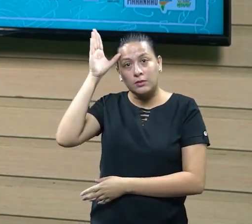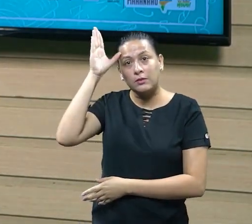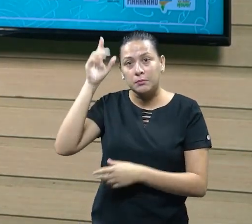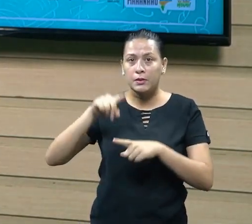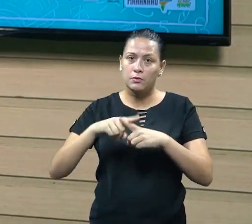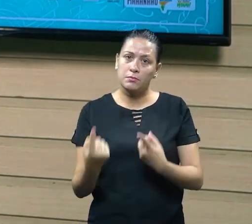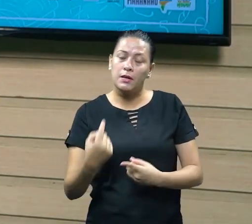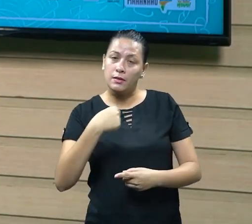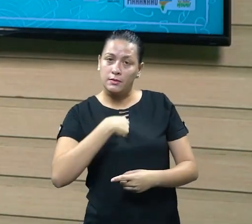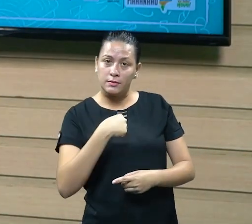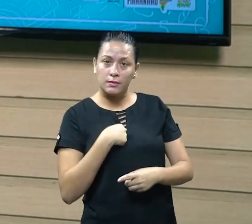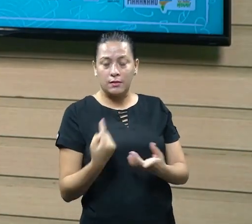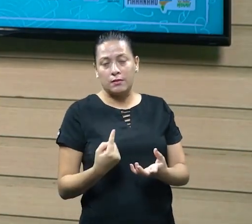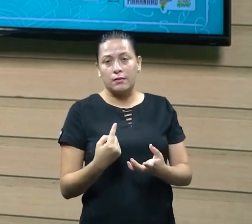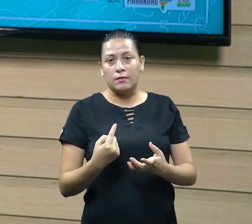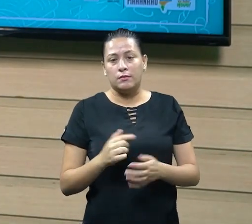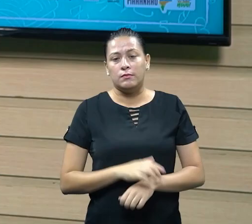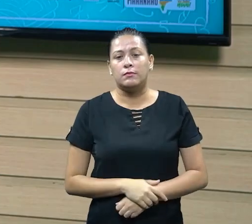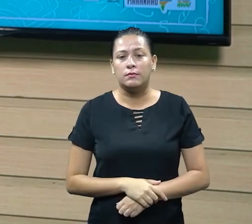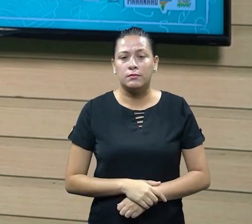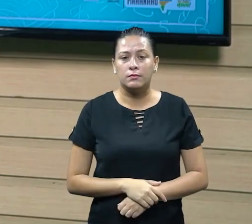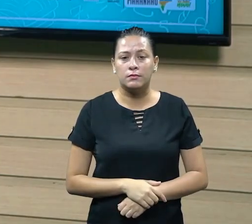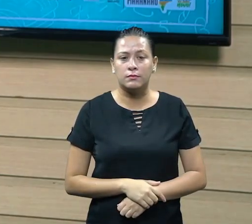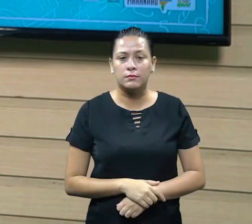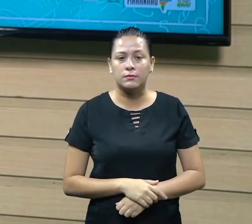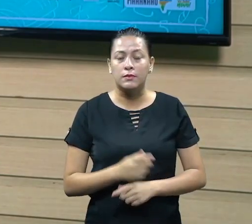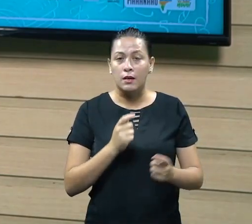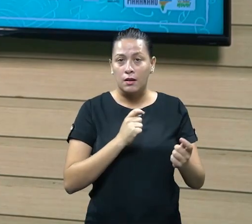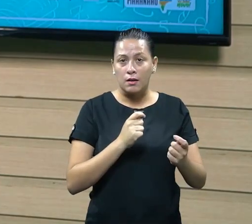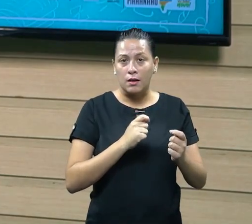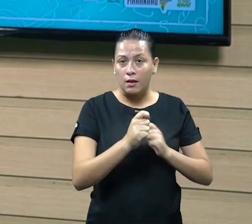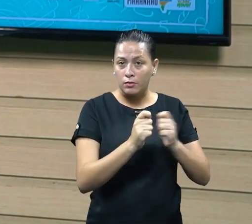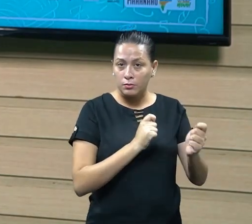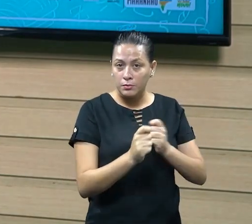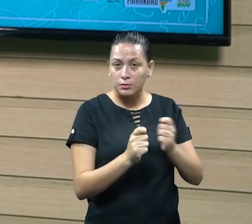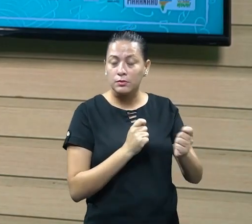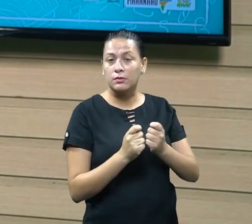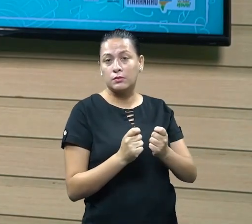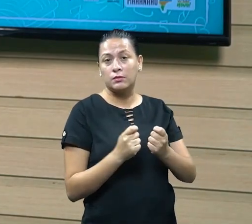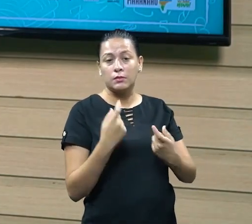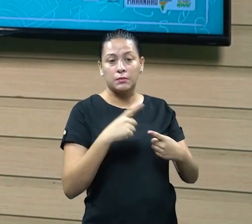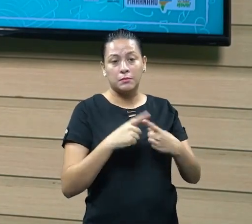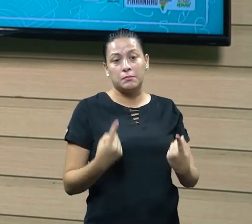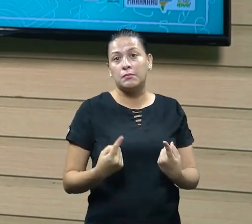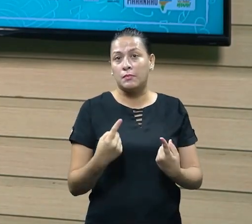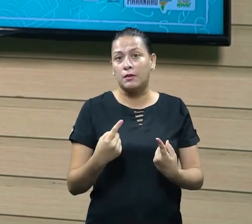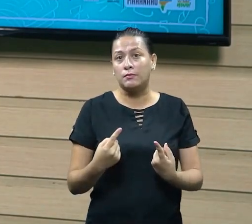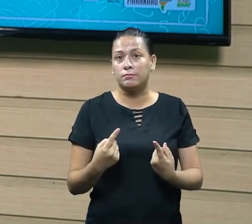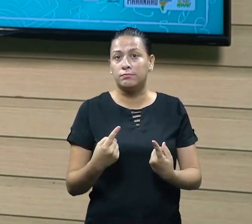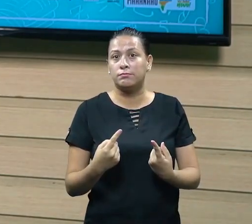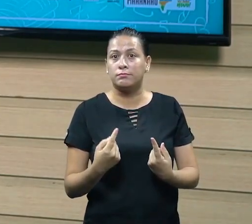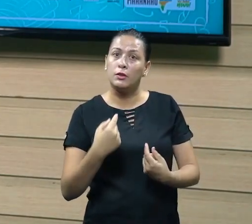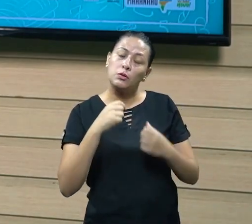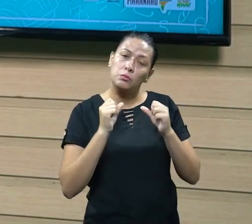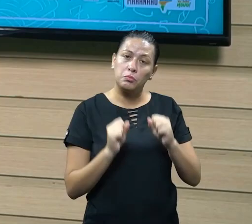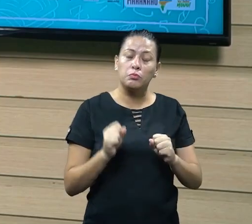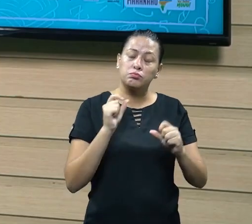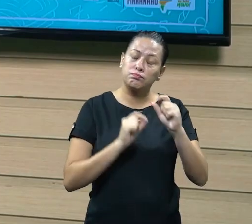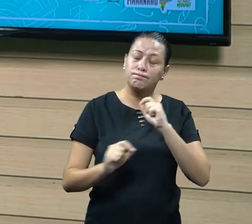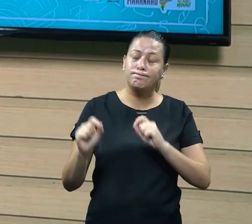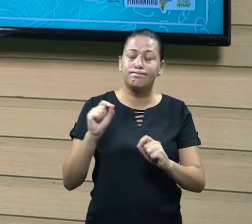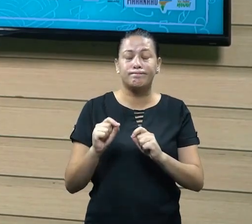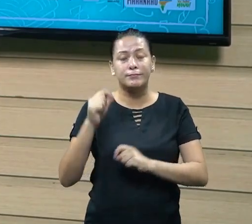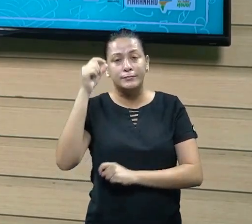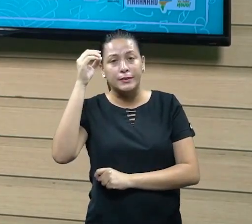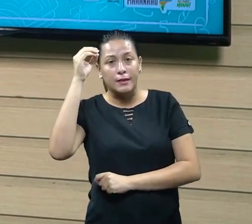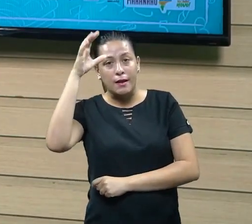pouco de biologia, de física, de química, de gastronomia. Claro que não com o mesmo nível de conhecimento, que eu sou humano, né, tem minhas limitações. Mas